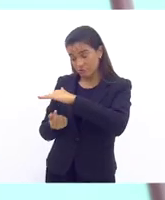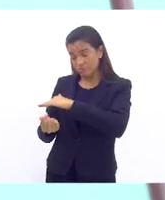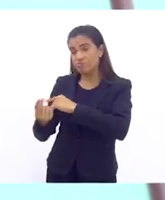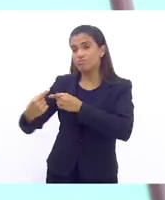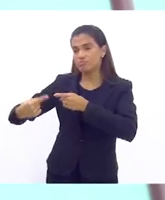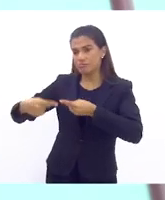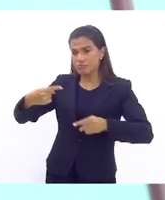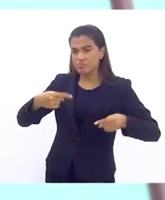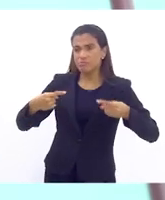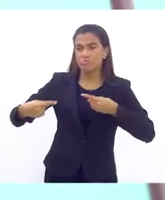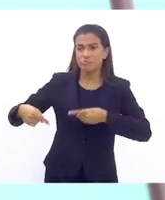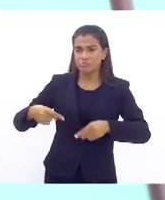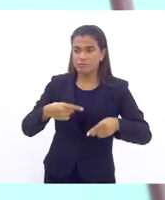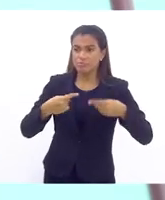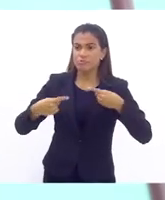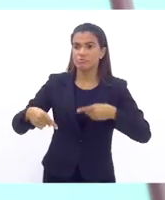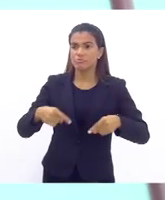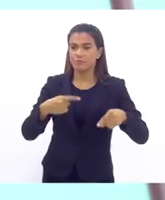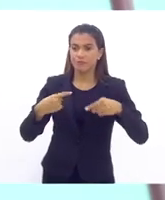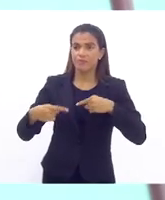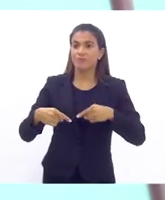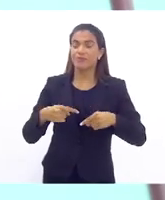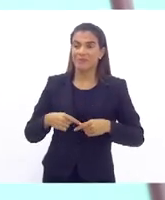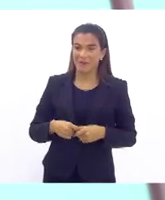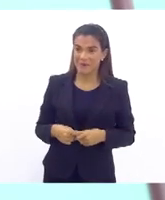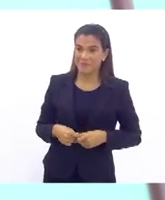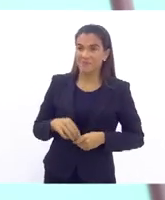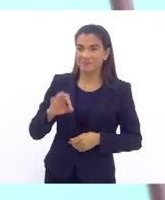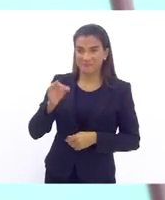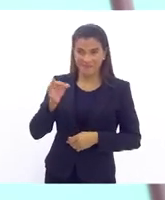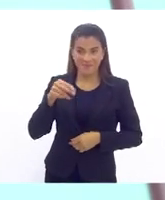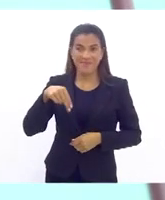e ia serplag né